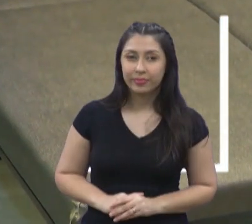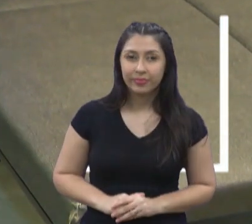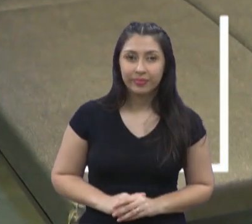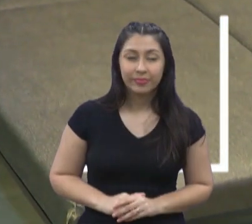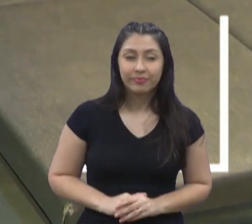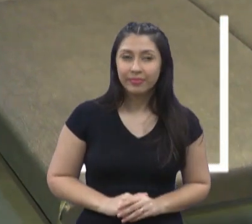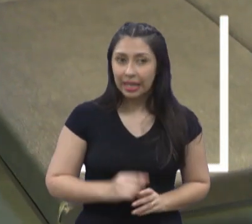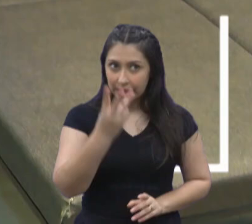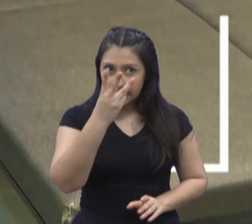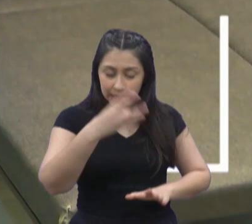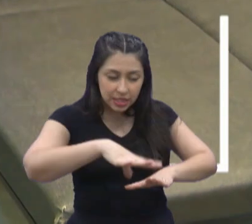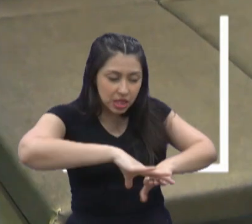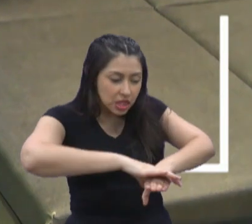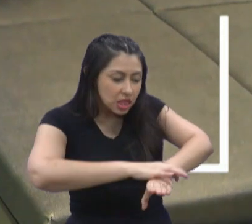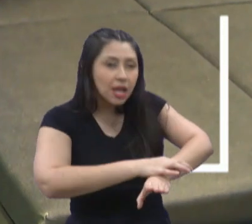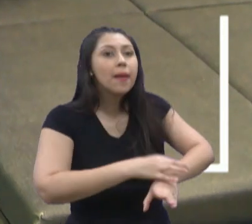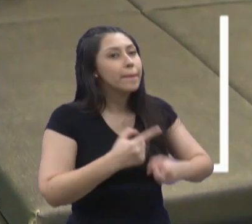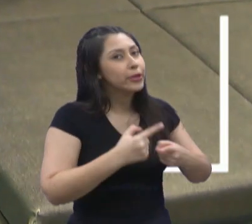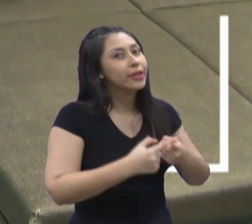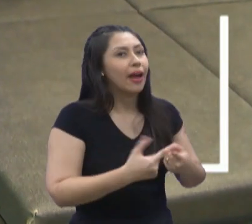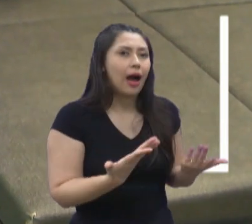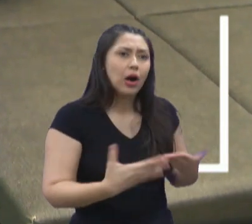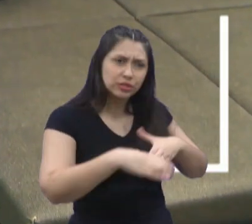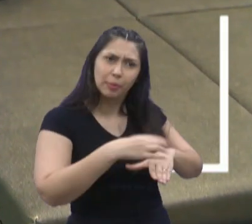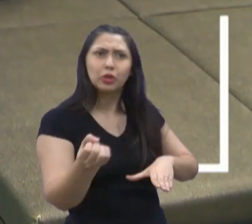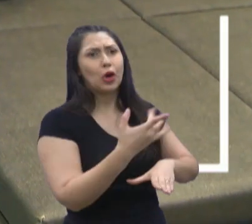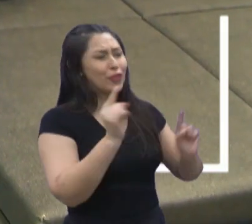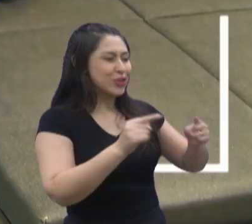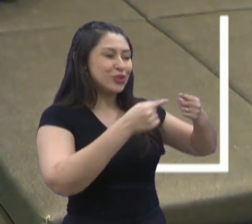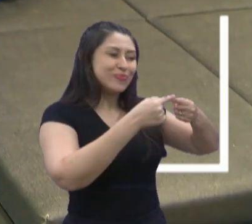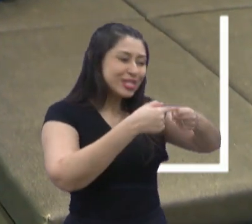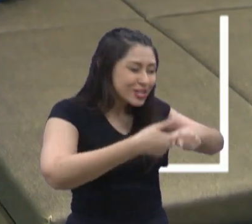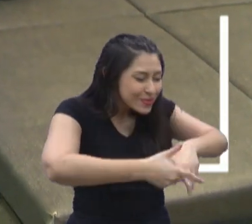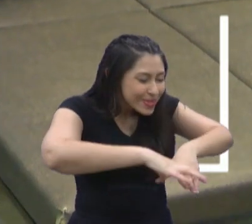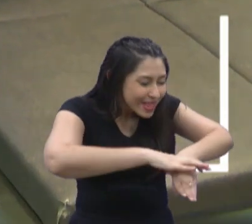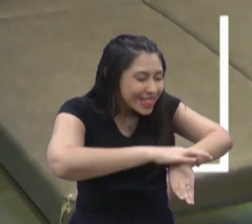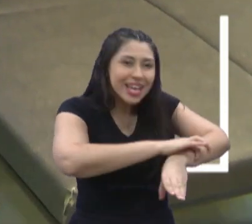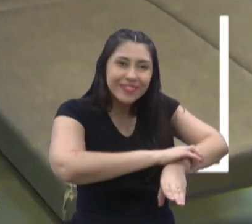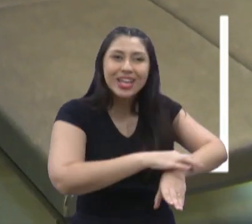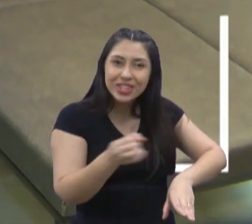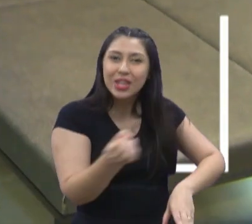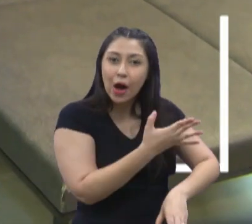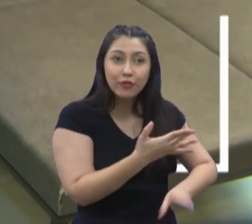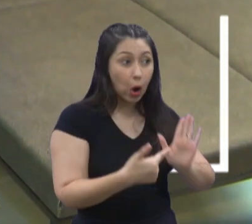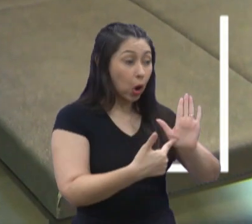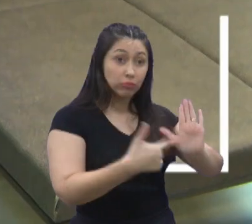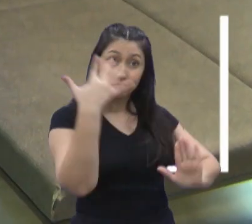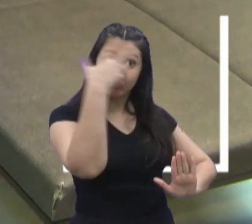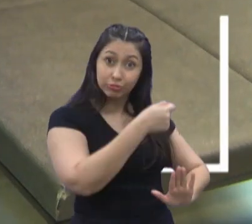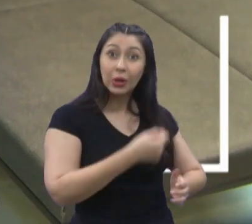3 meias também, porque sapato novo combina com meia, né? Com certeza. Olha só, que bonito o modelo que você pediu. Aí, ó, perfeito.